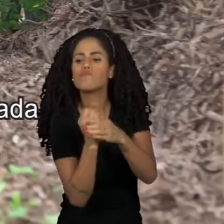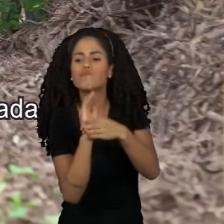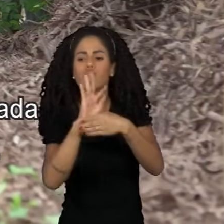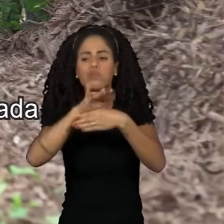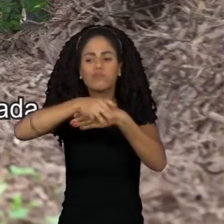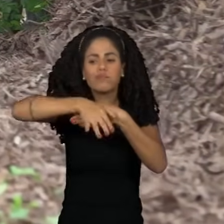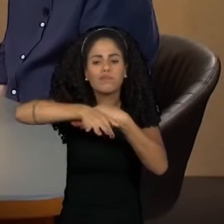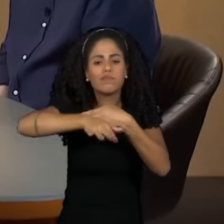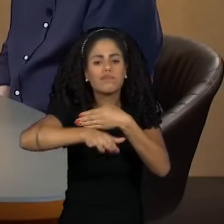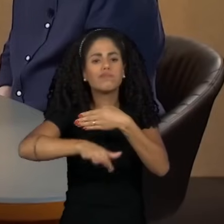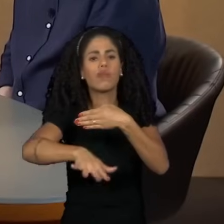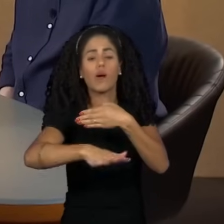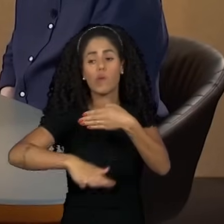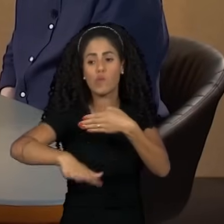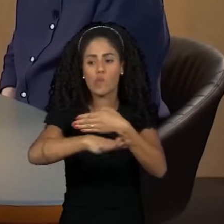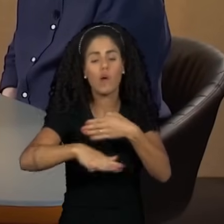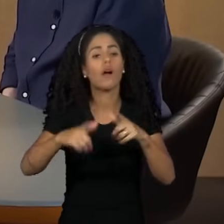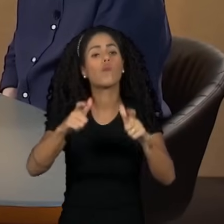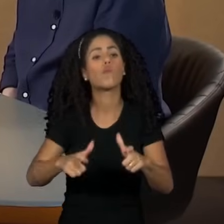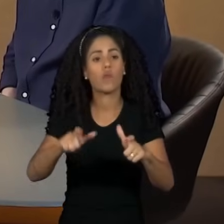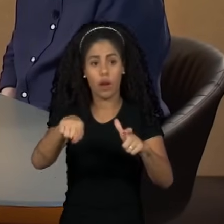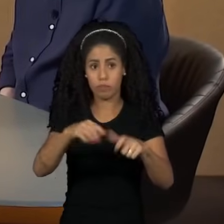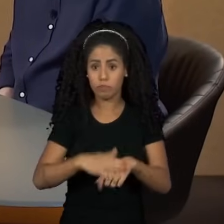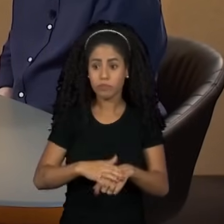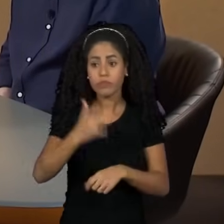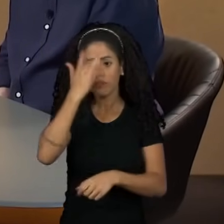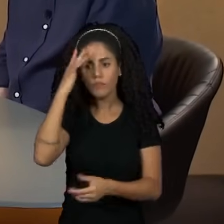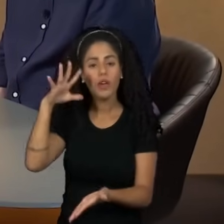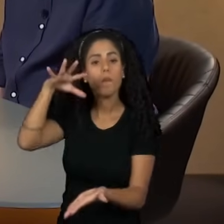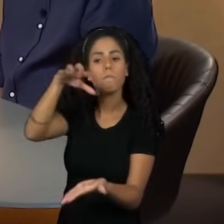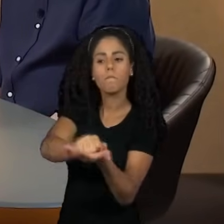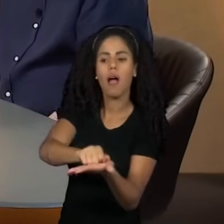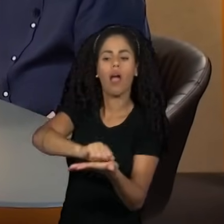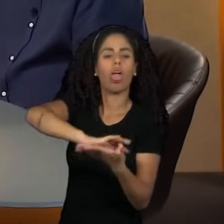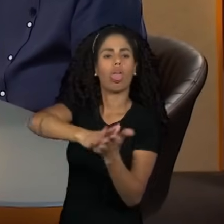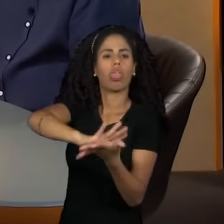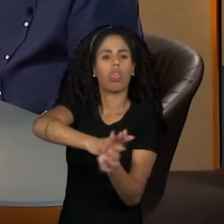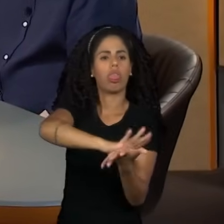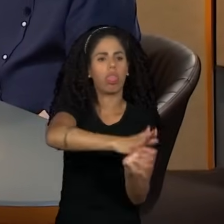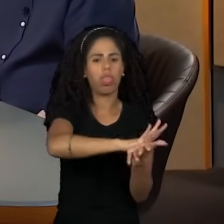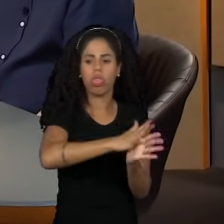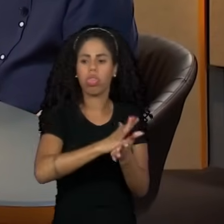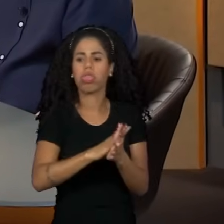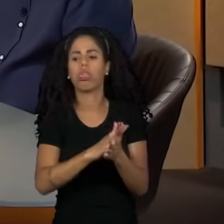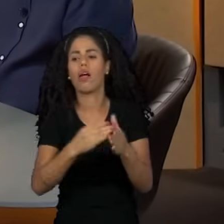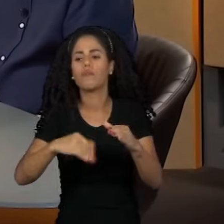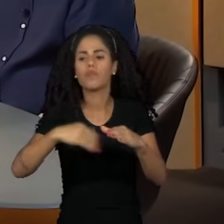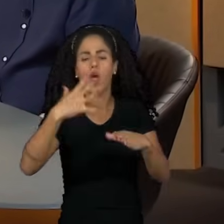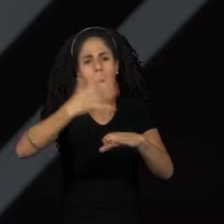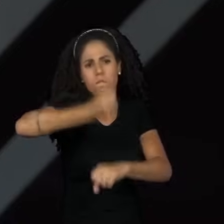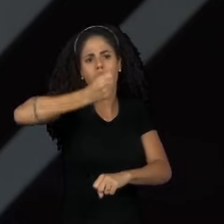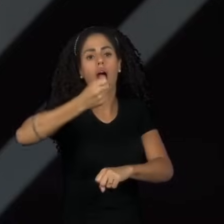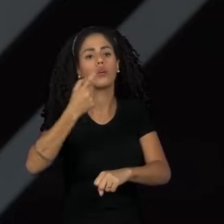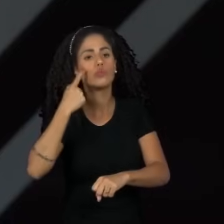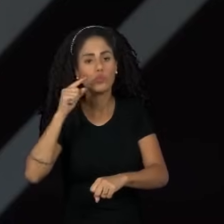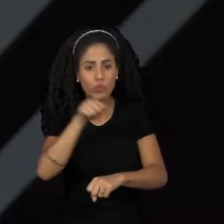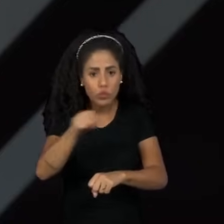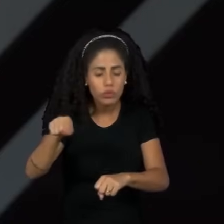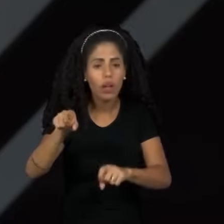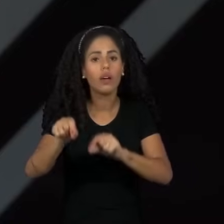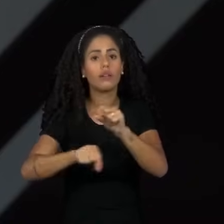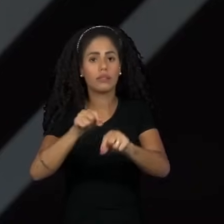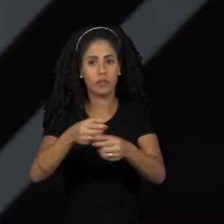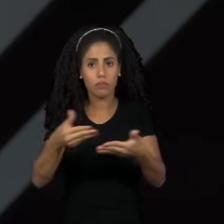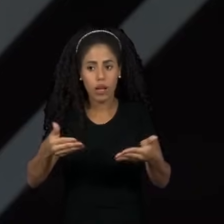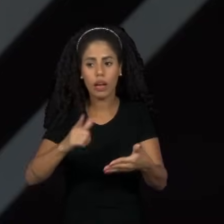olhos d'água. Os colonizadores, eles derrubavam, plantavam para